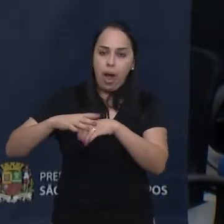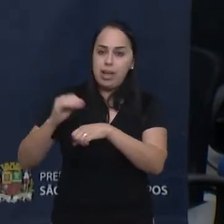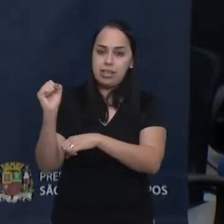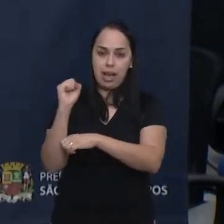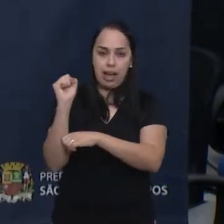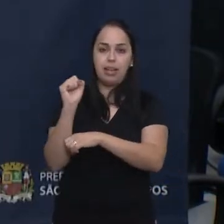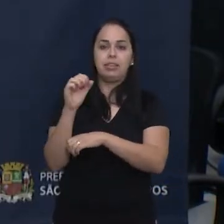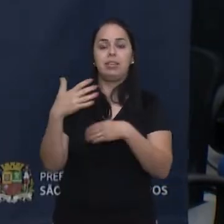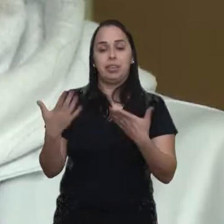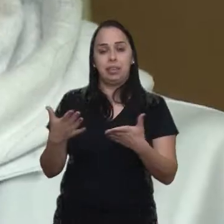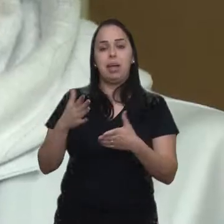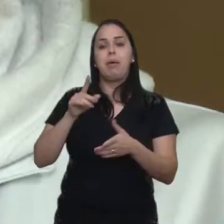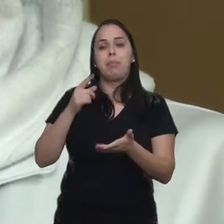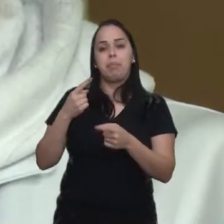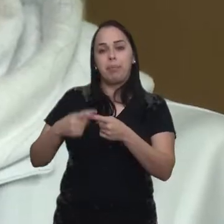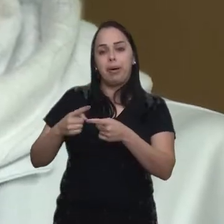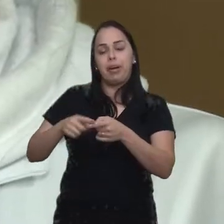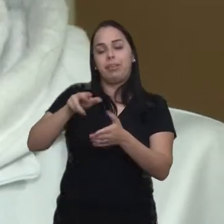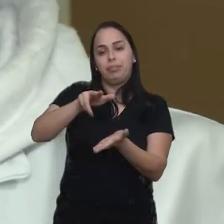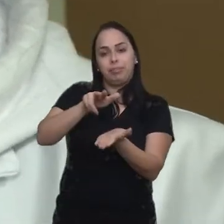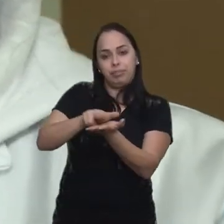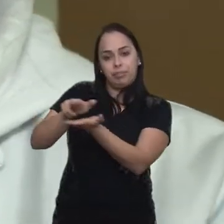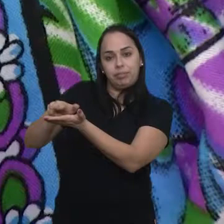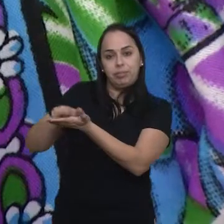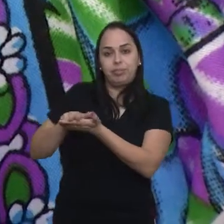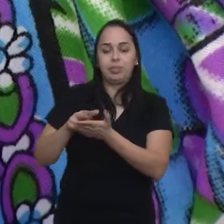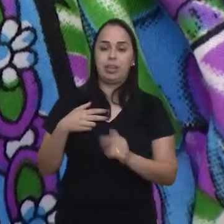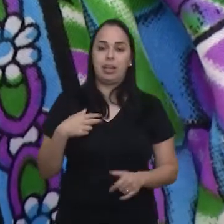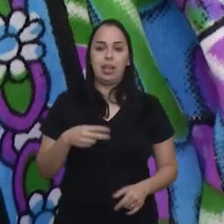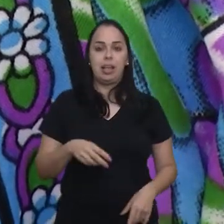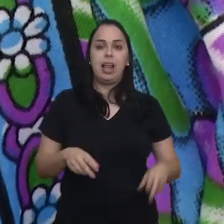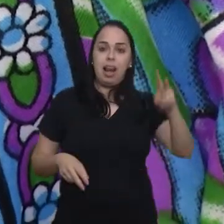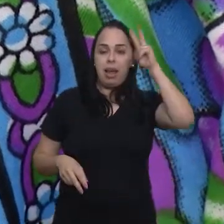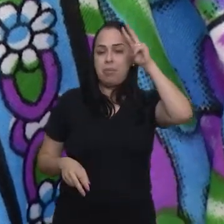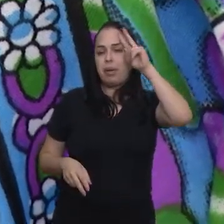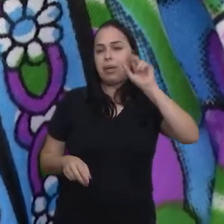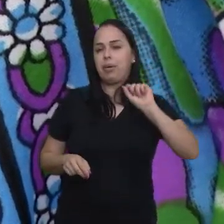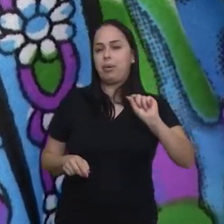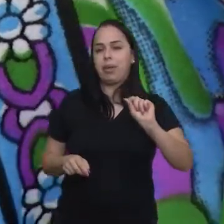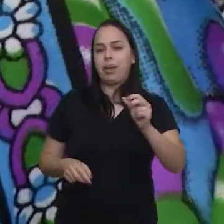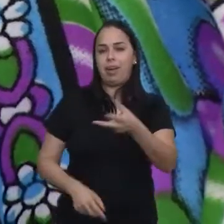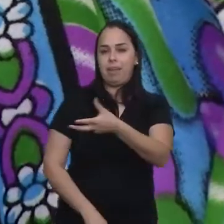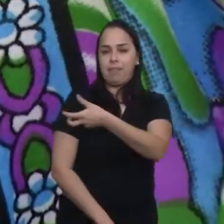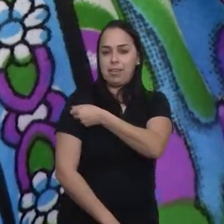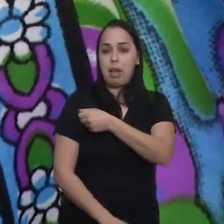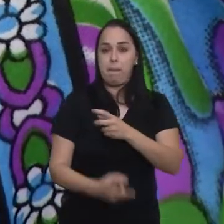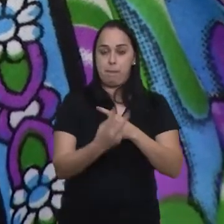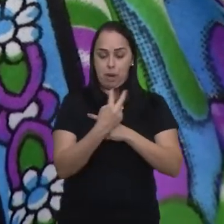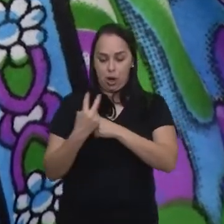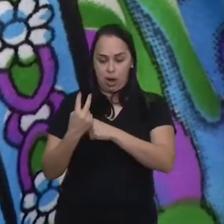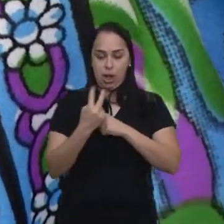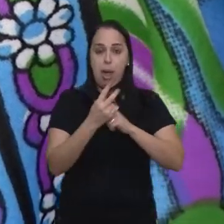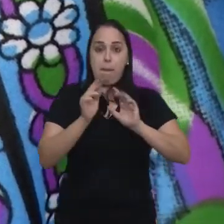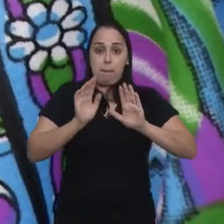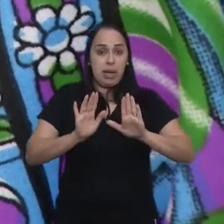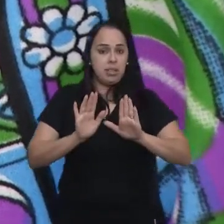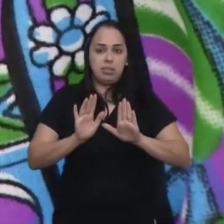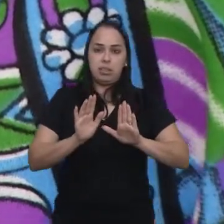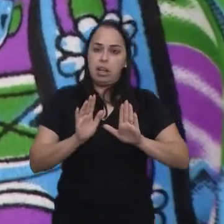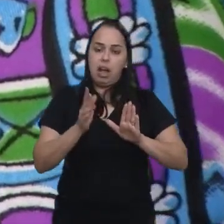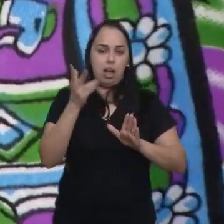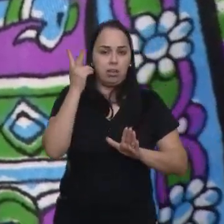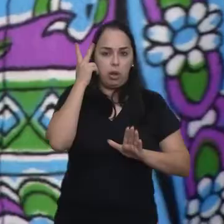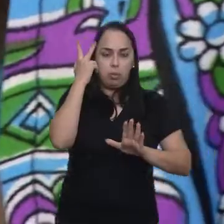que estão internadas. Os especialistas ainda lembram que a vacina, apesar de proteger, não vai evitar que uma pessoa